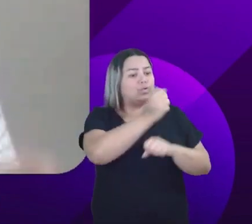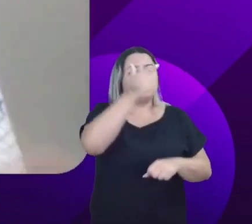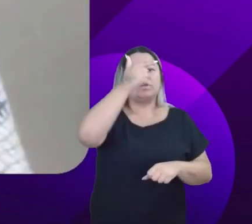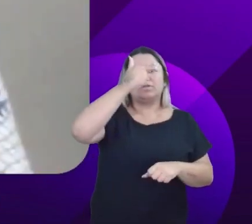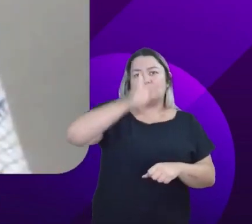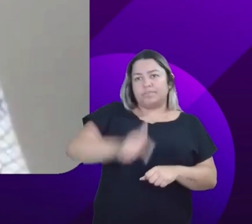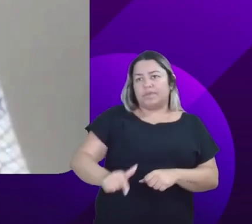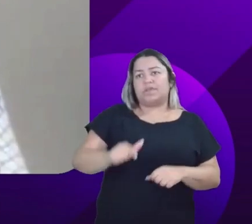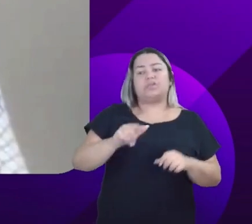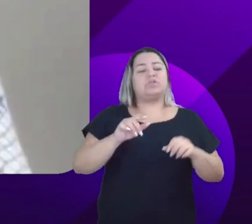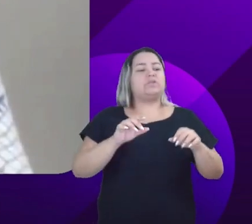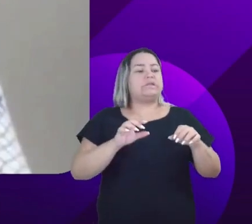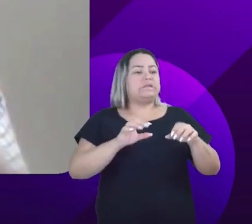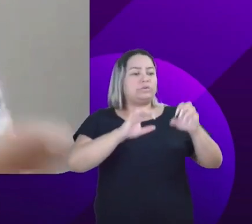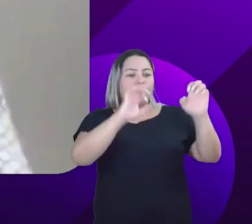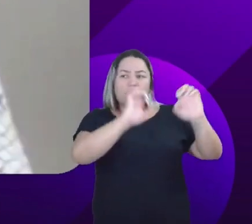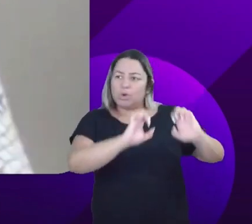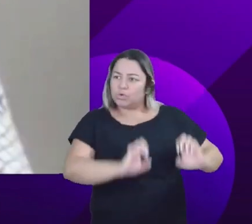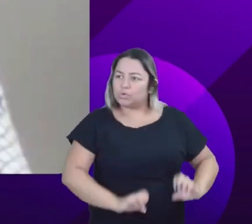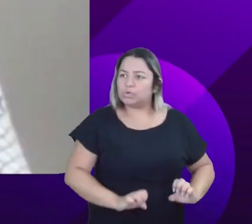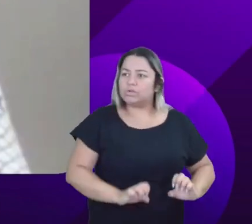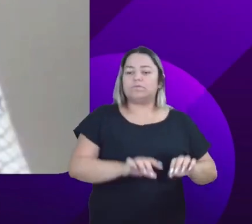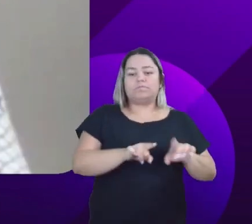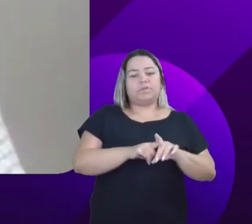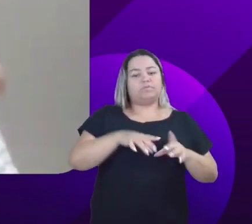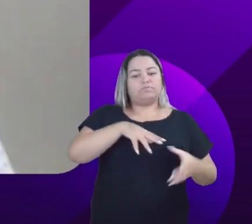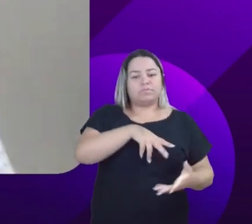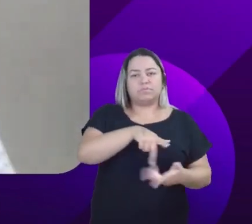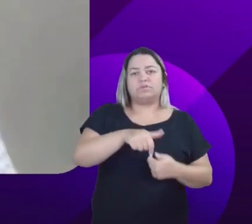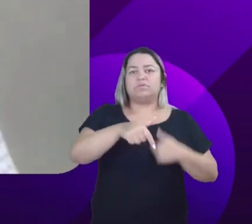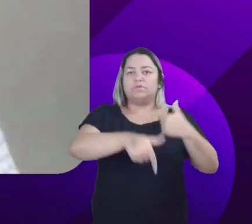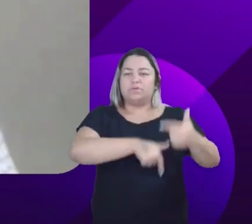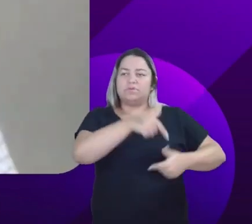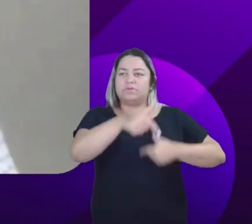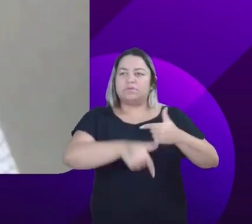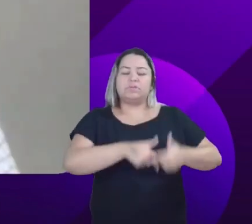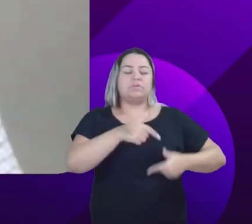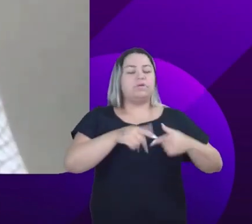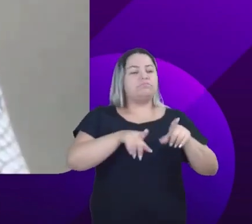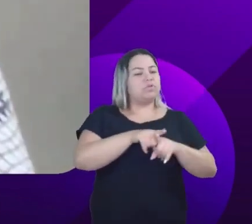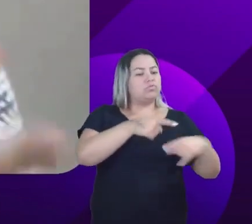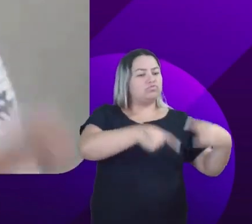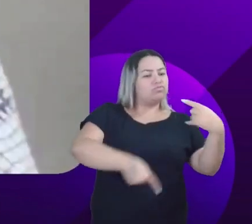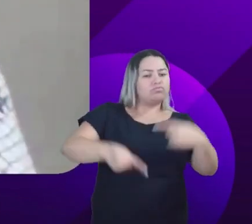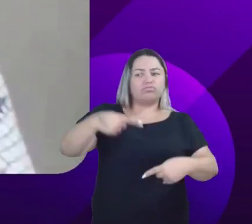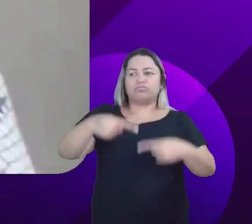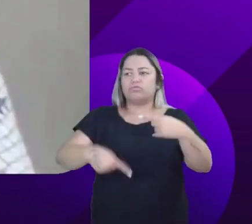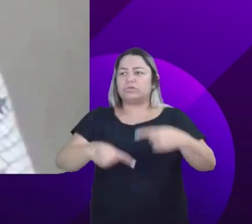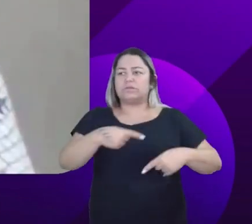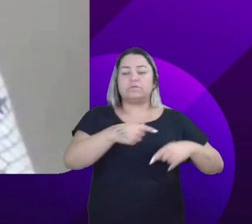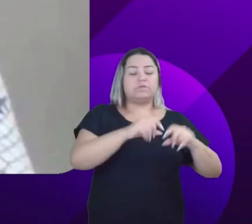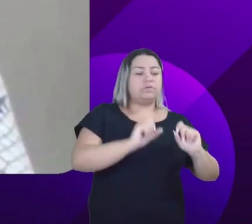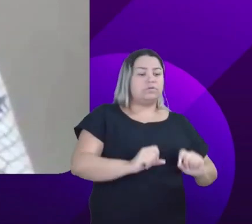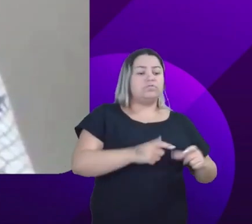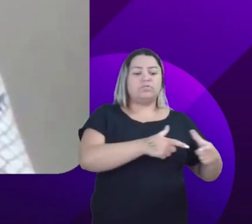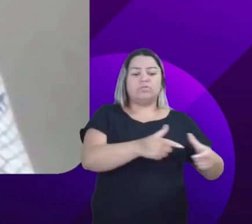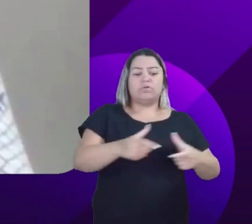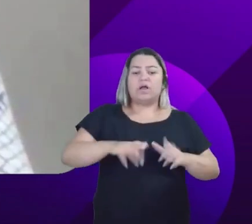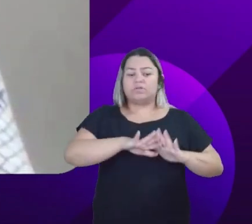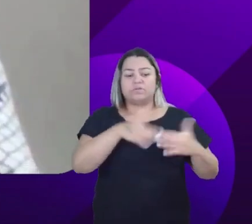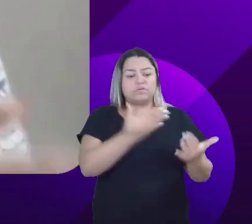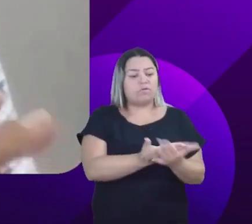de reestruturação do mundo do trabalho, das dinâmicas produtivas, dos espaços escolares,